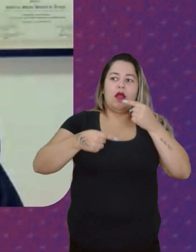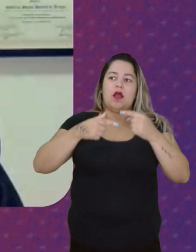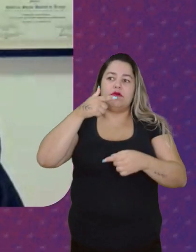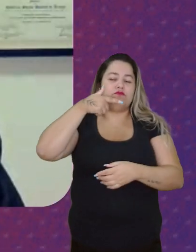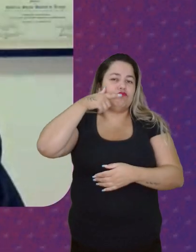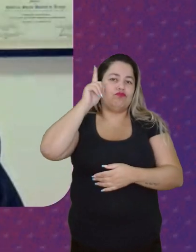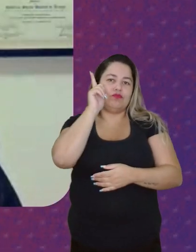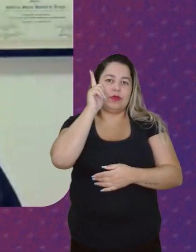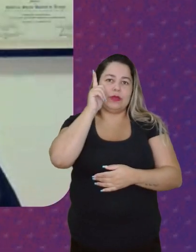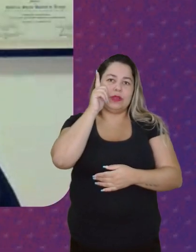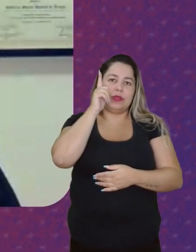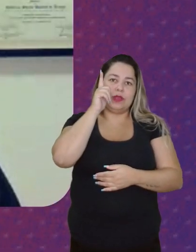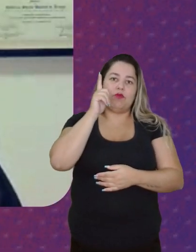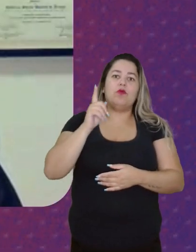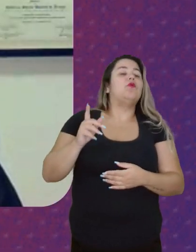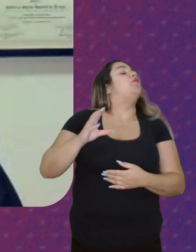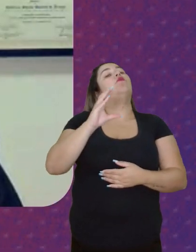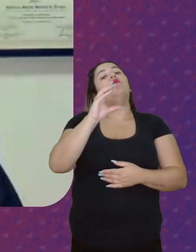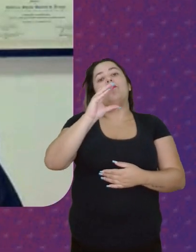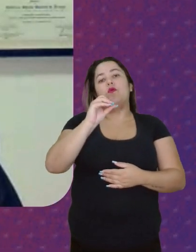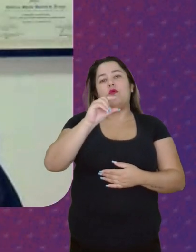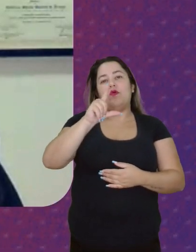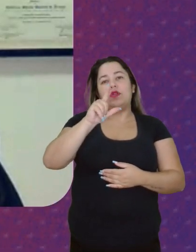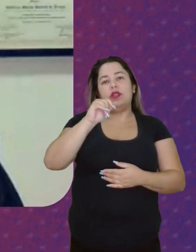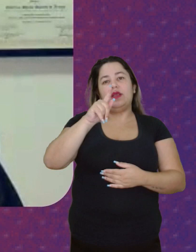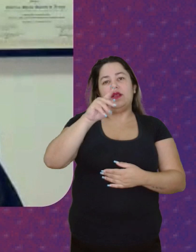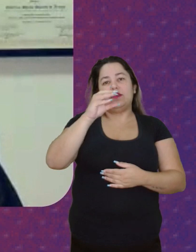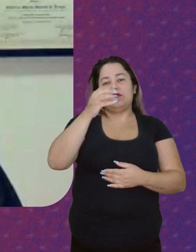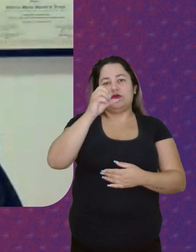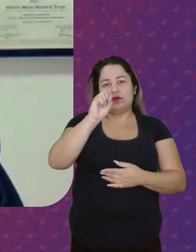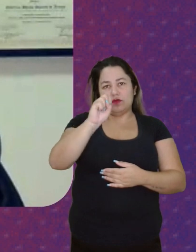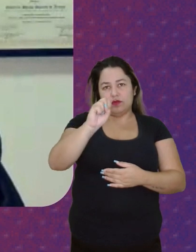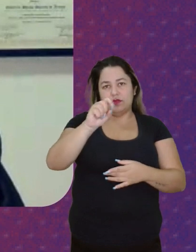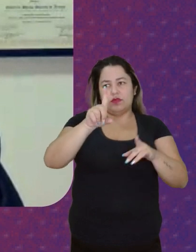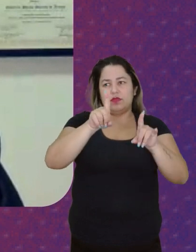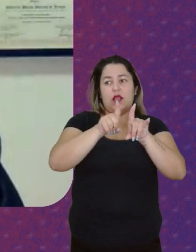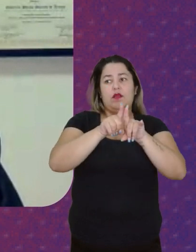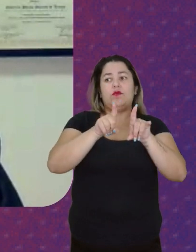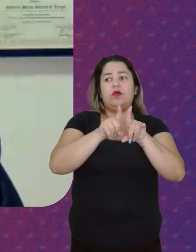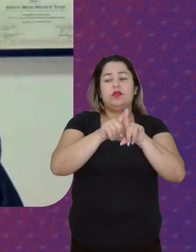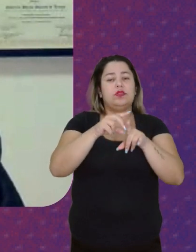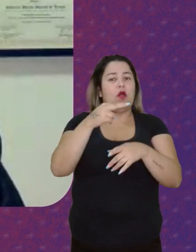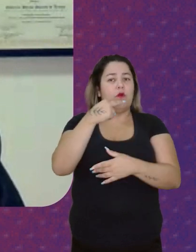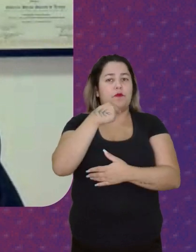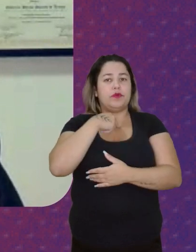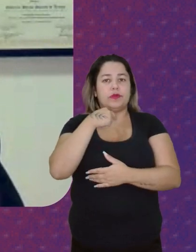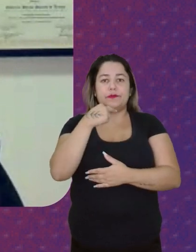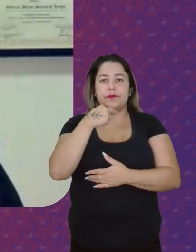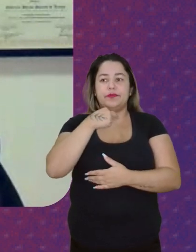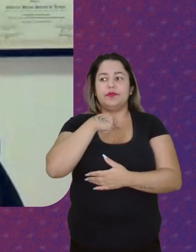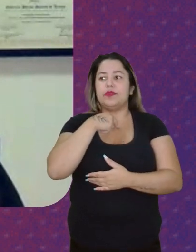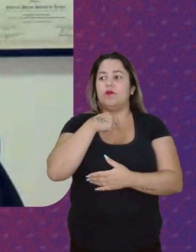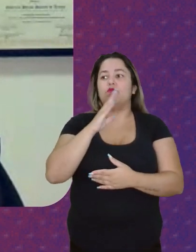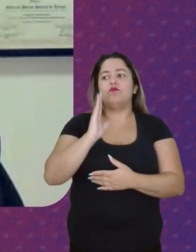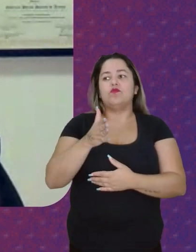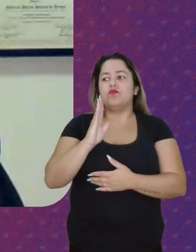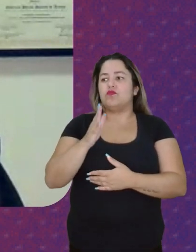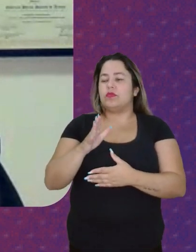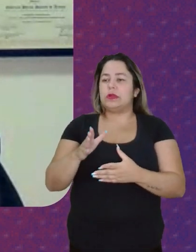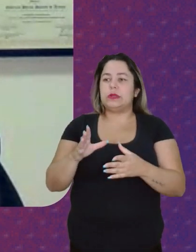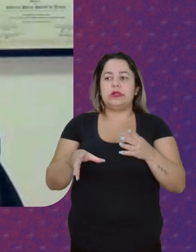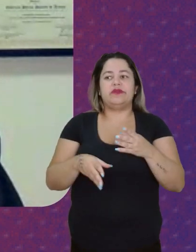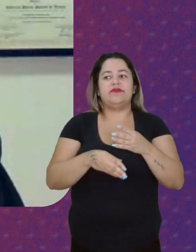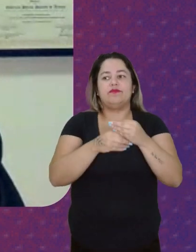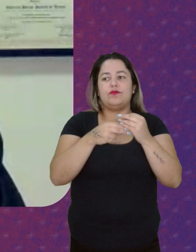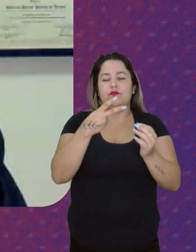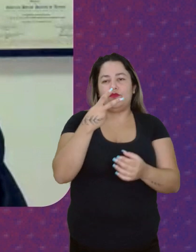gente só tinha as coligações, né? A gente tinha as coligações proporcionais, que estão proibidas, já não foram aplicadas nas eleições